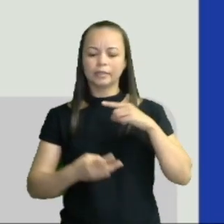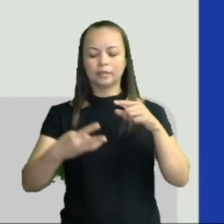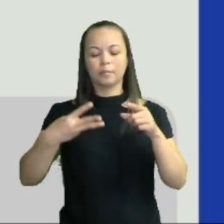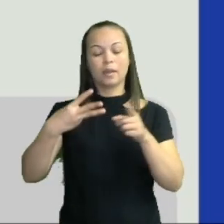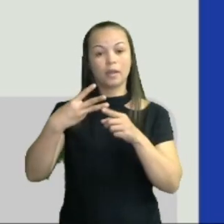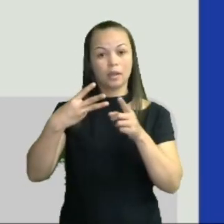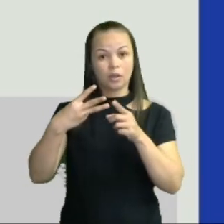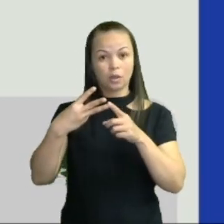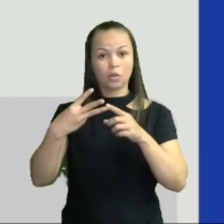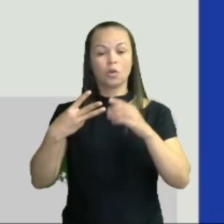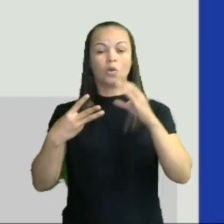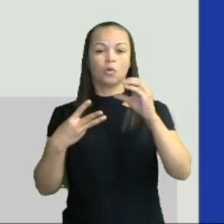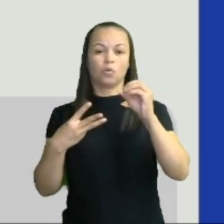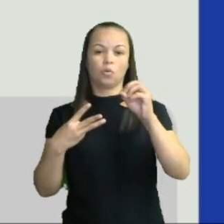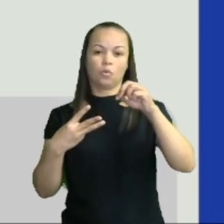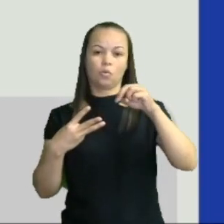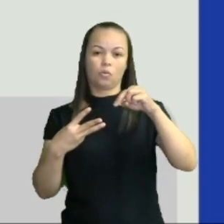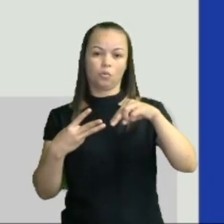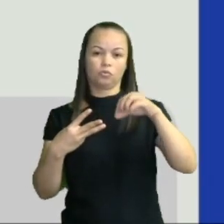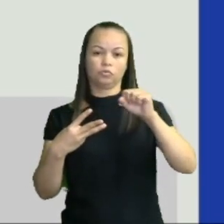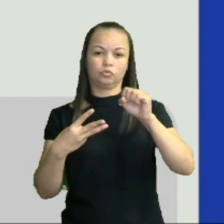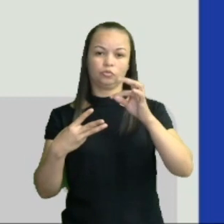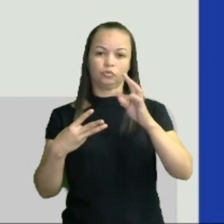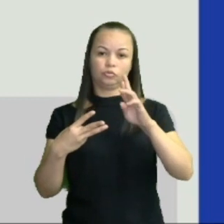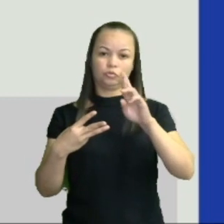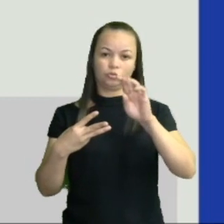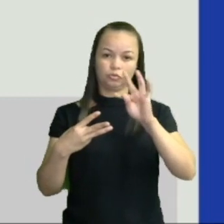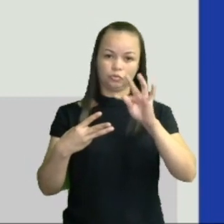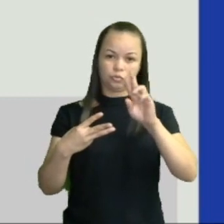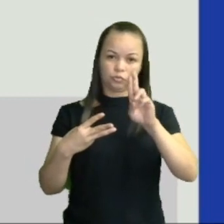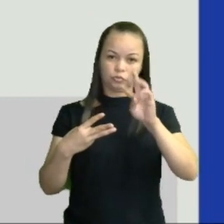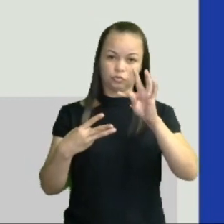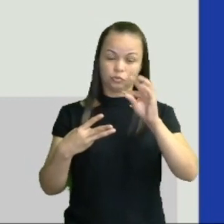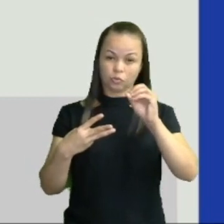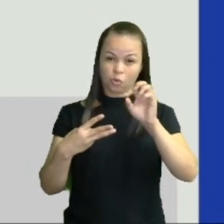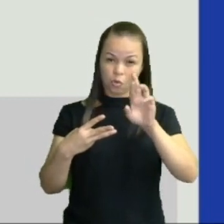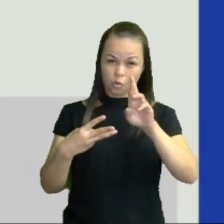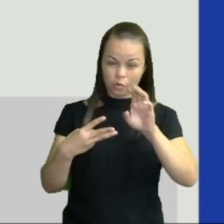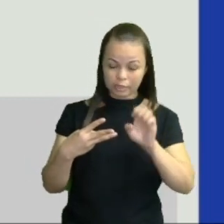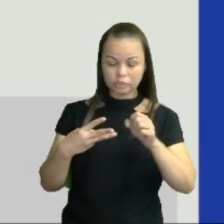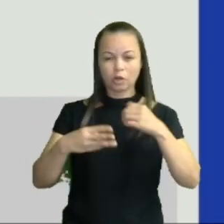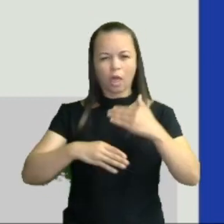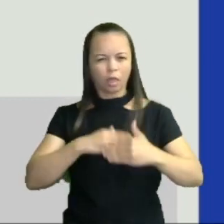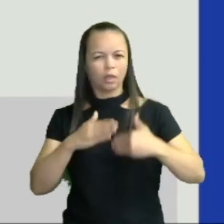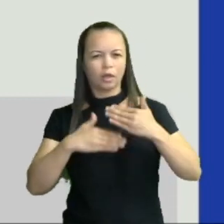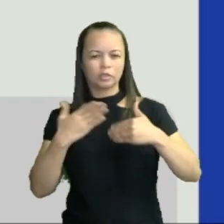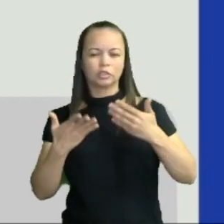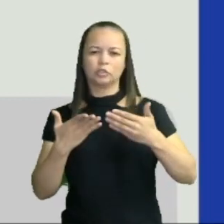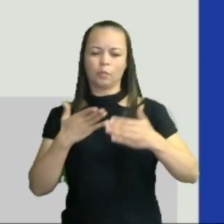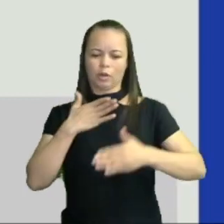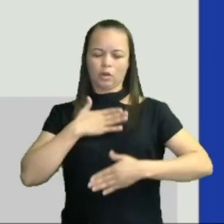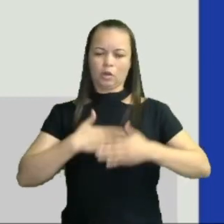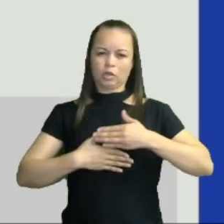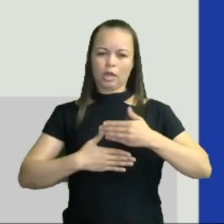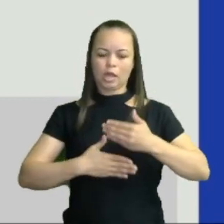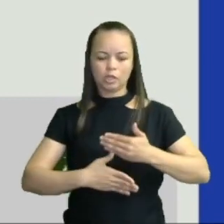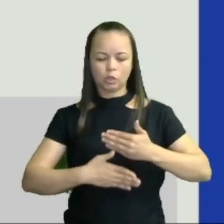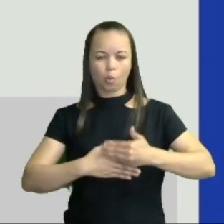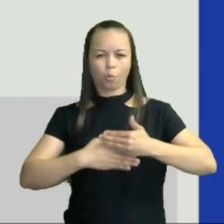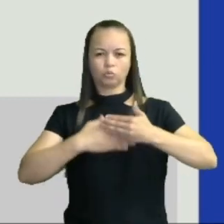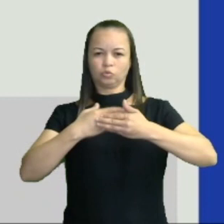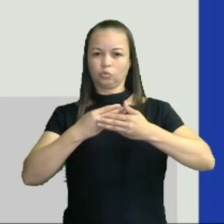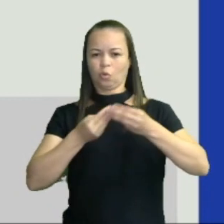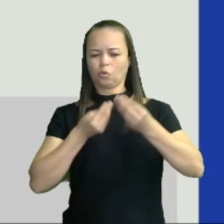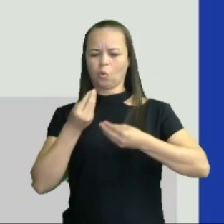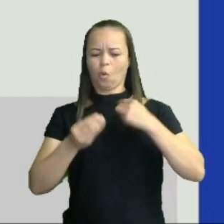que são construtores. Já tá falando, tá? São os pedreiros do nosso corpo. Eles que constroem no